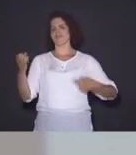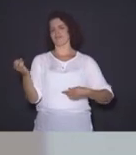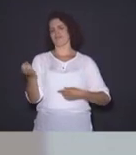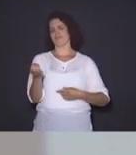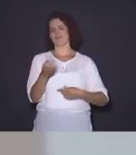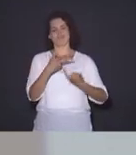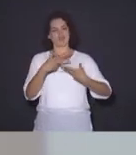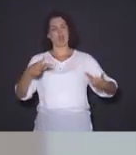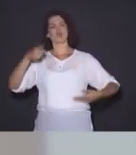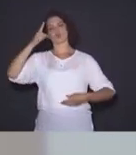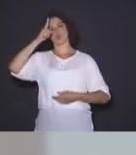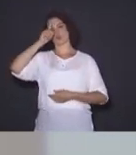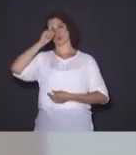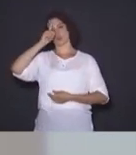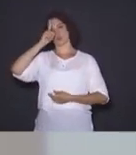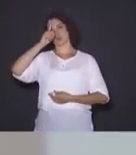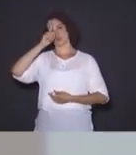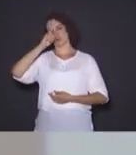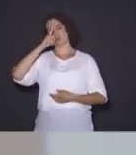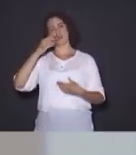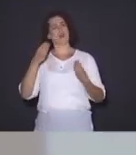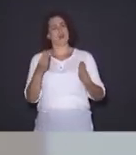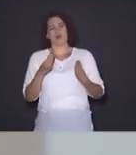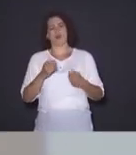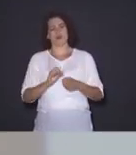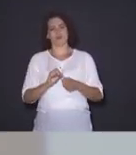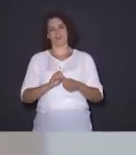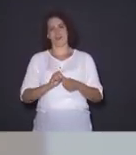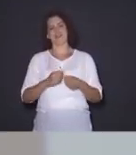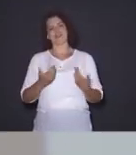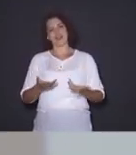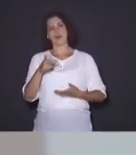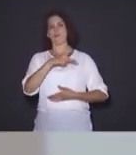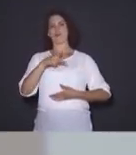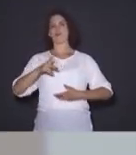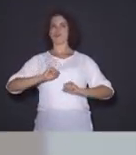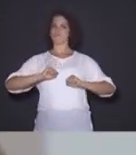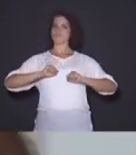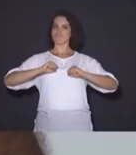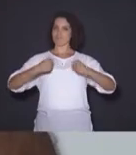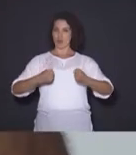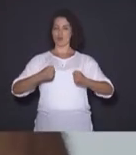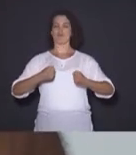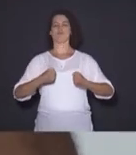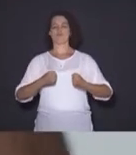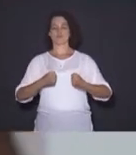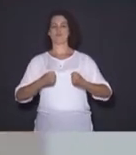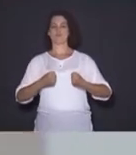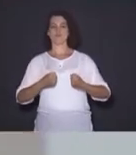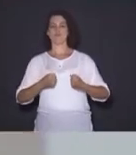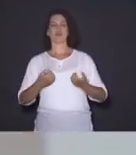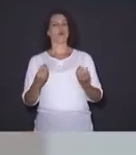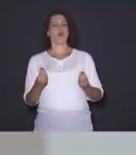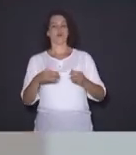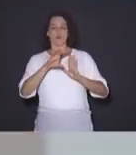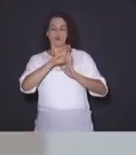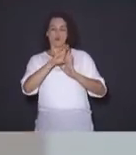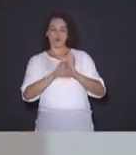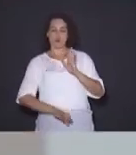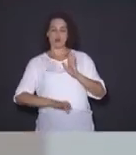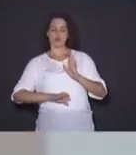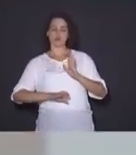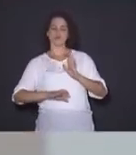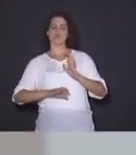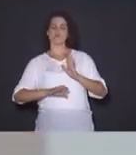cotidianas e isso se faz a partir de um professor fortalecido isso se faz a partir de currículos construídos